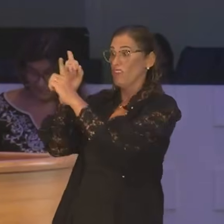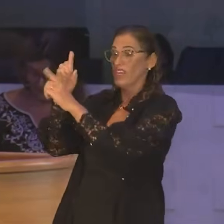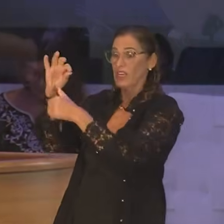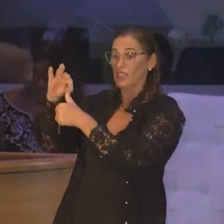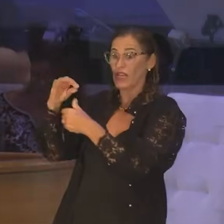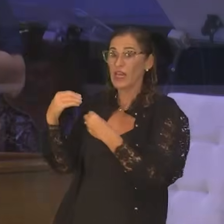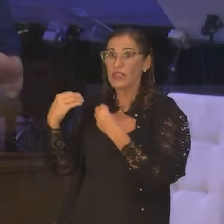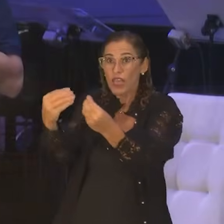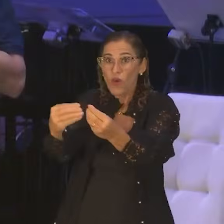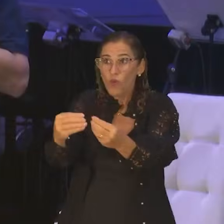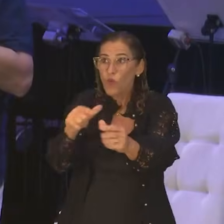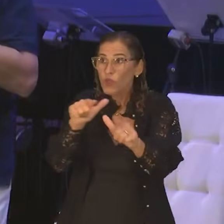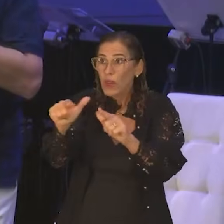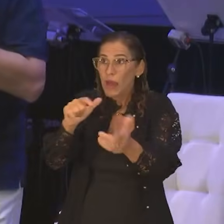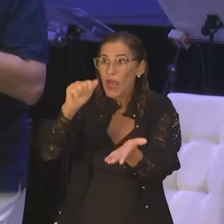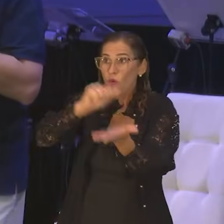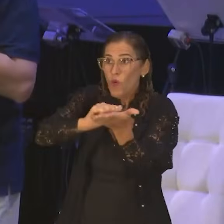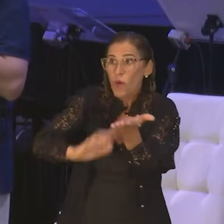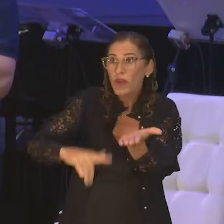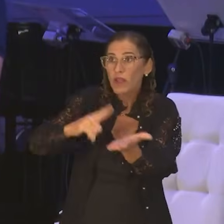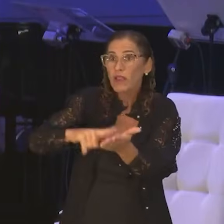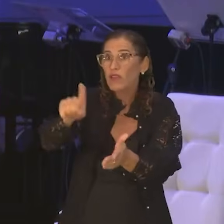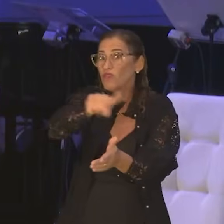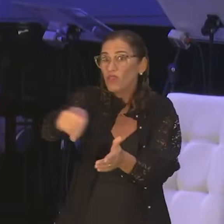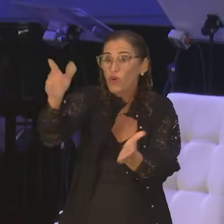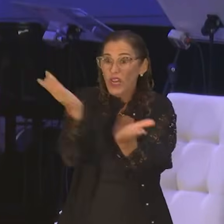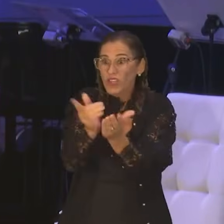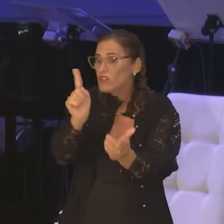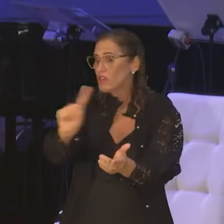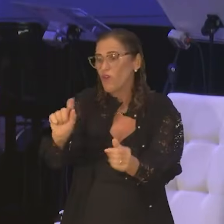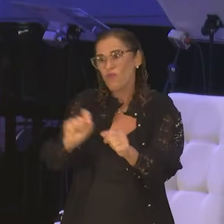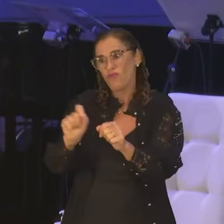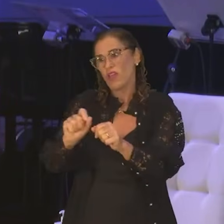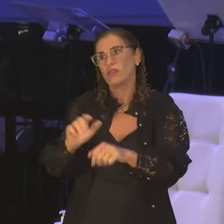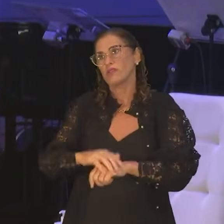deu uma tarefa e ele não fez.